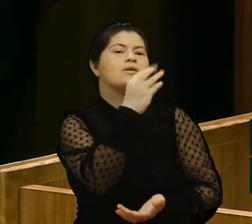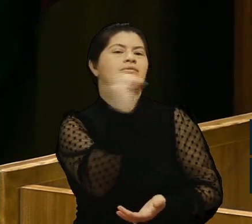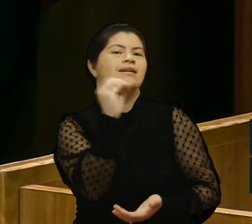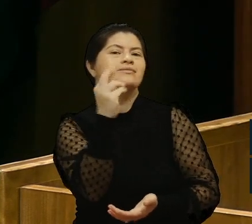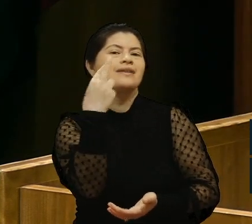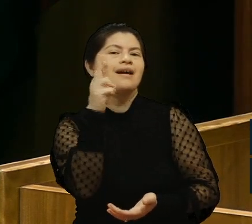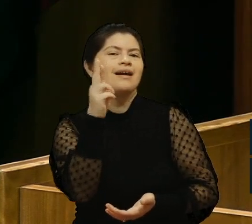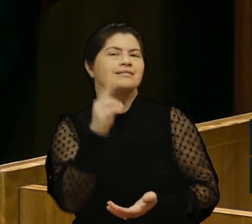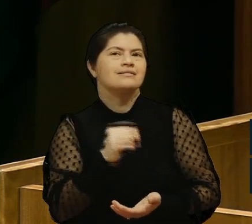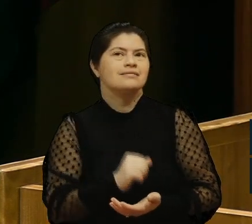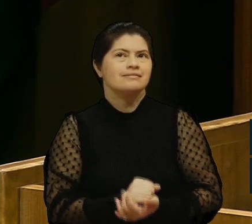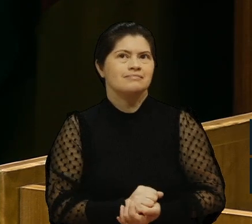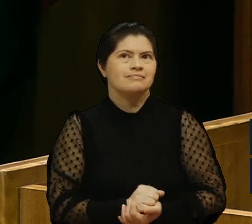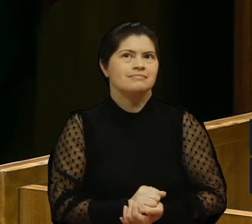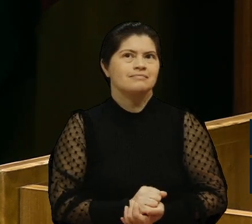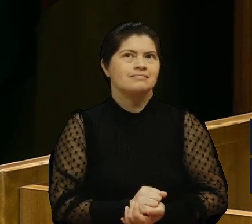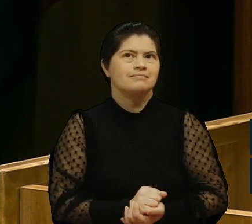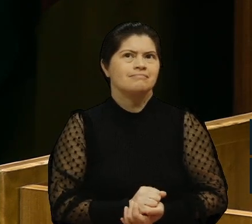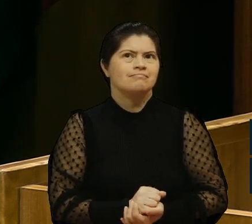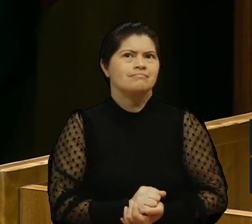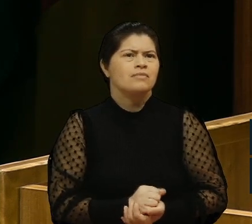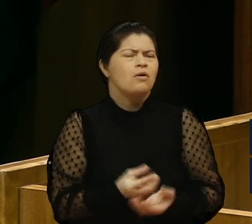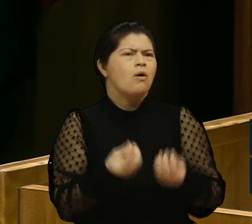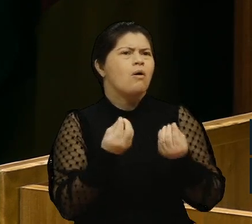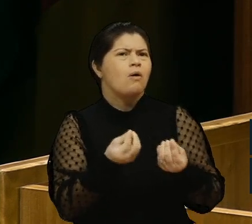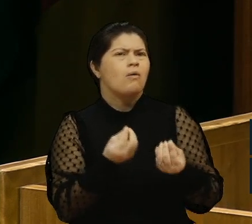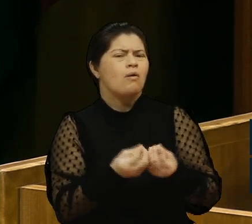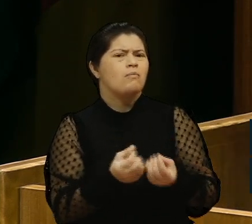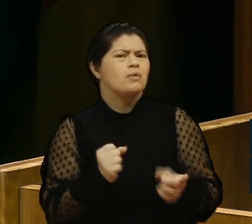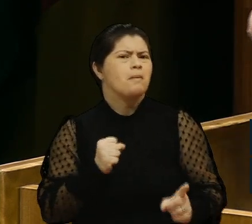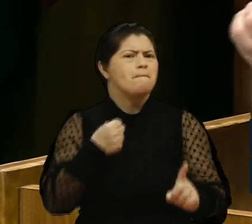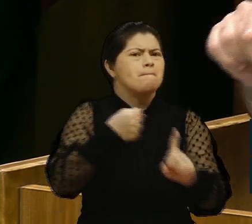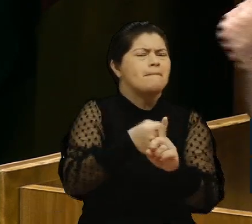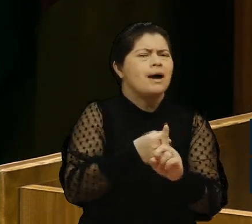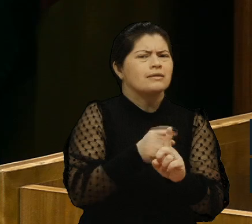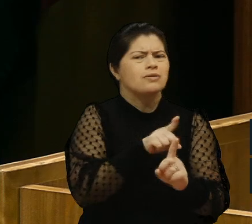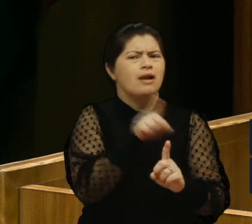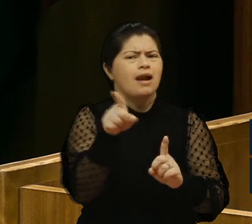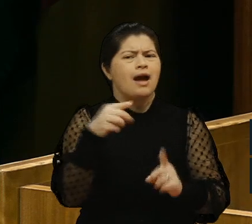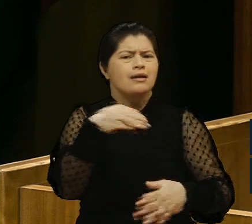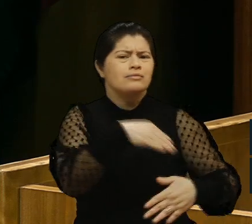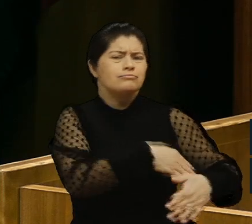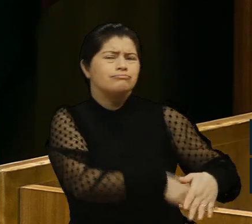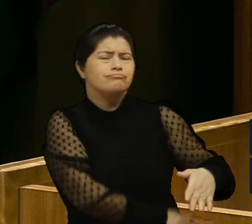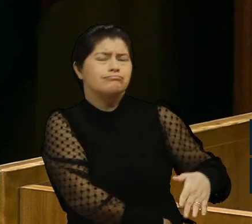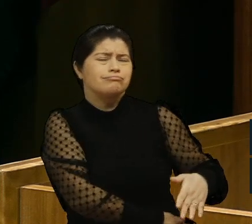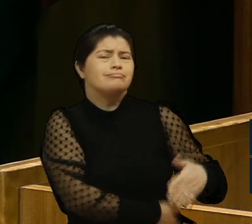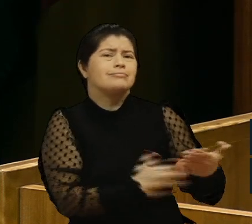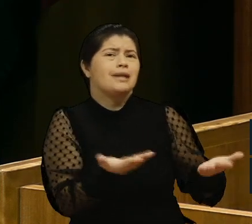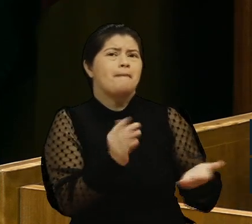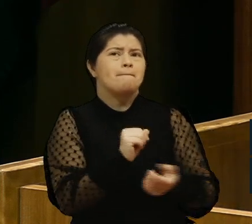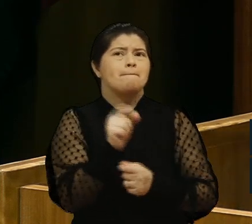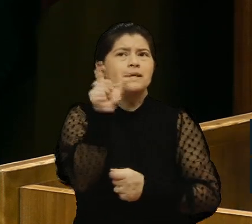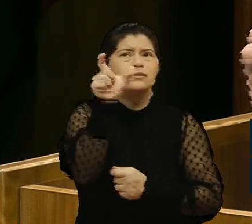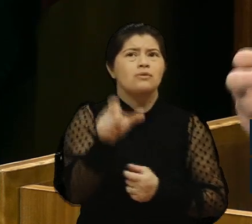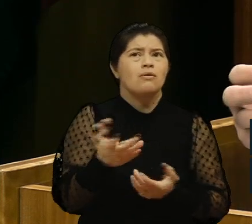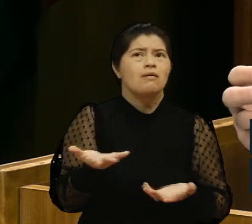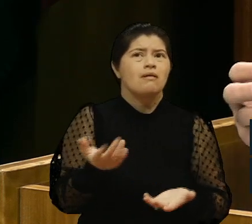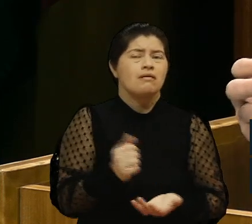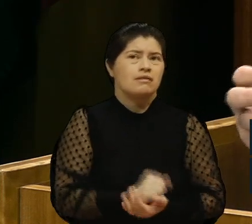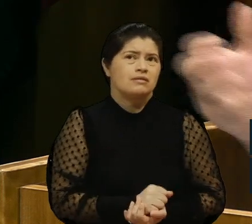R$400. Será que esse valor não impacta diretamente no bolso dessa pessoa?